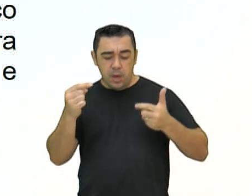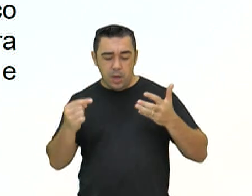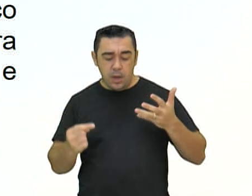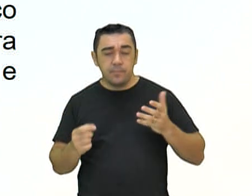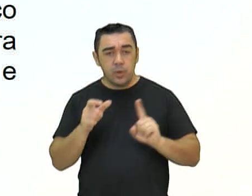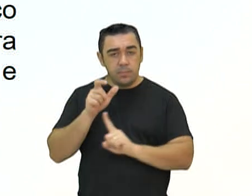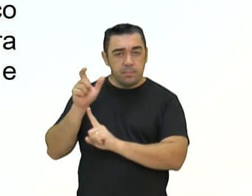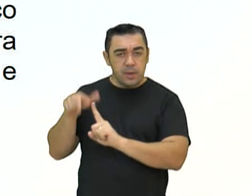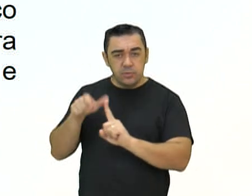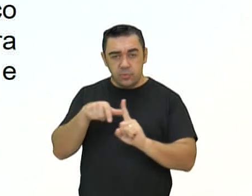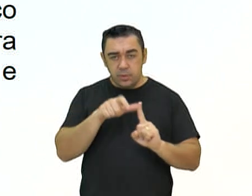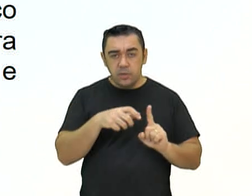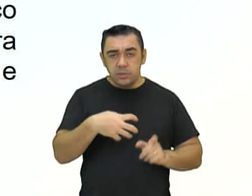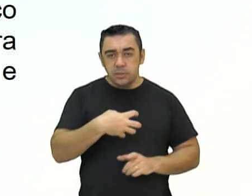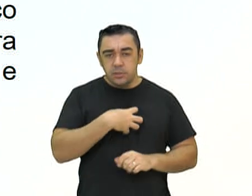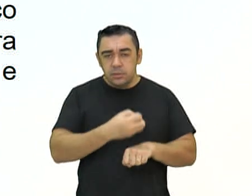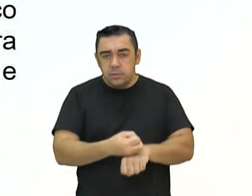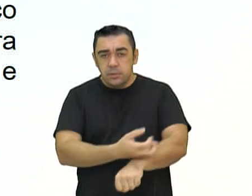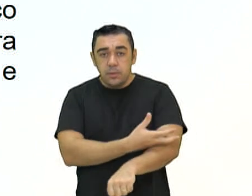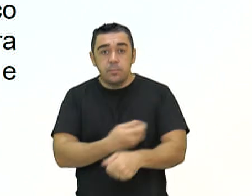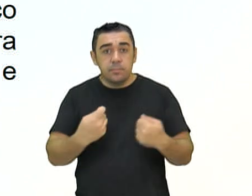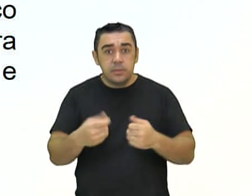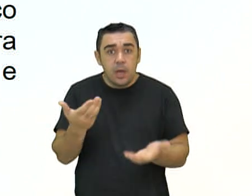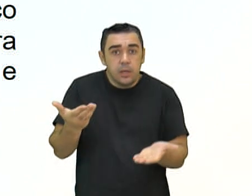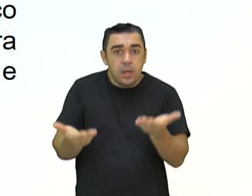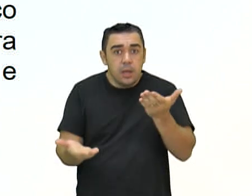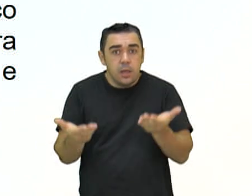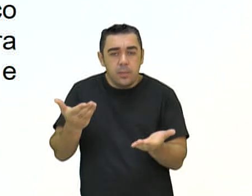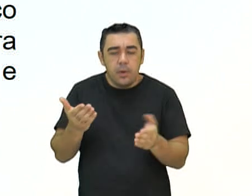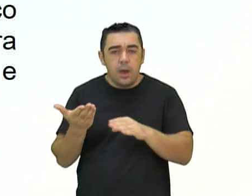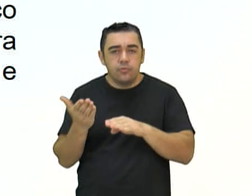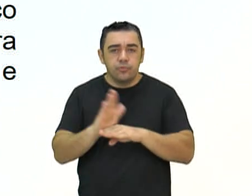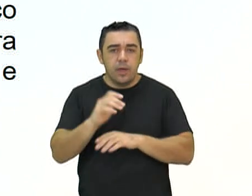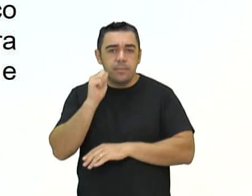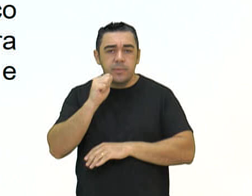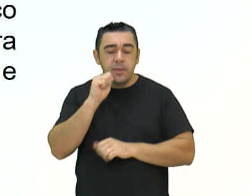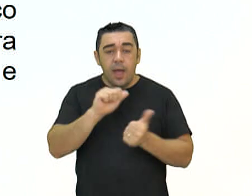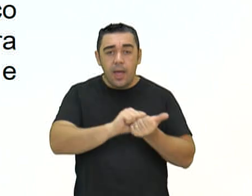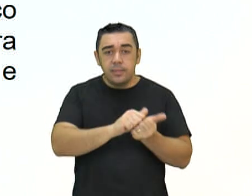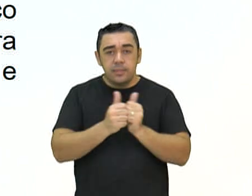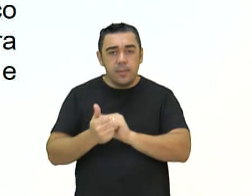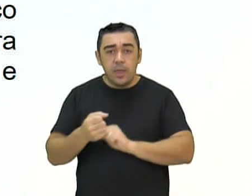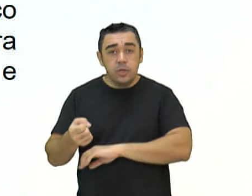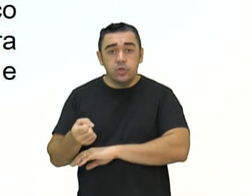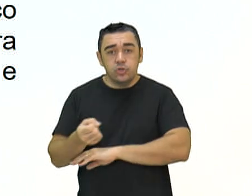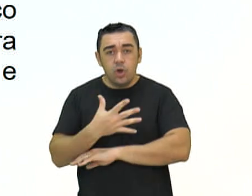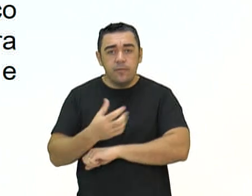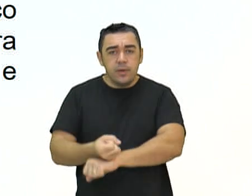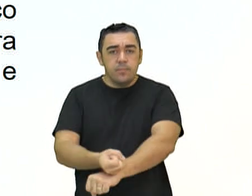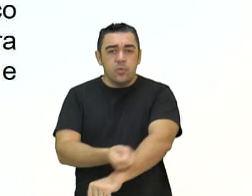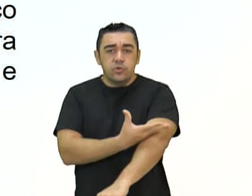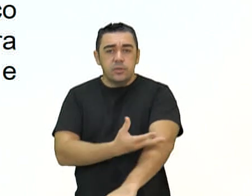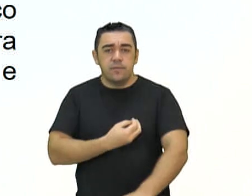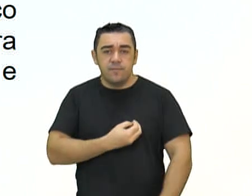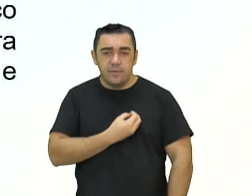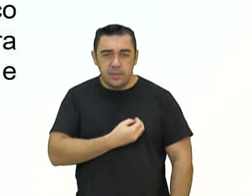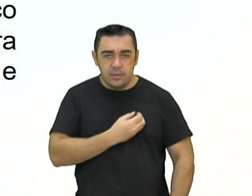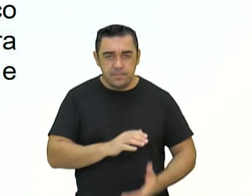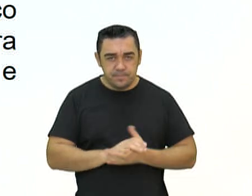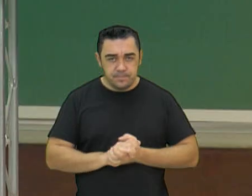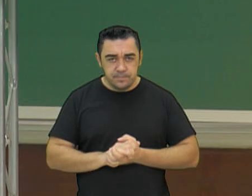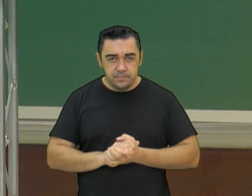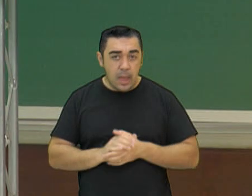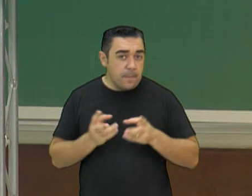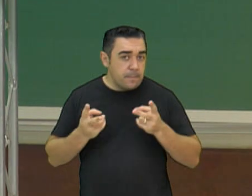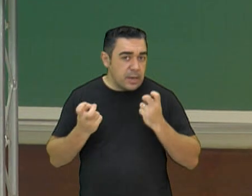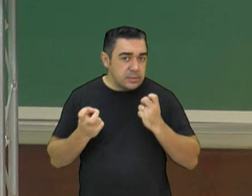sentimental vai precisar se equilibrar para ajudar a garota a se adaptar à nova e emocionante vida. Então, observem que